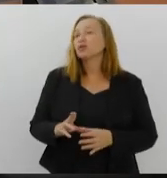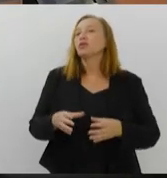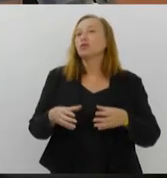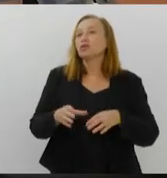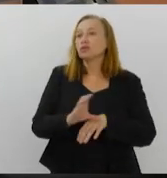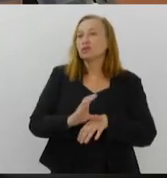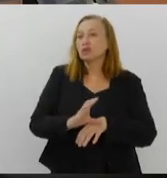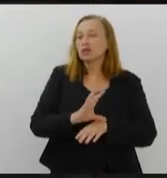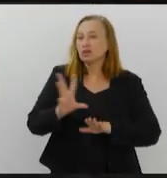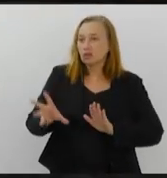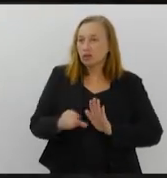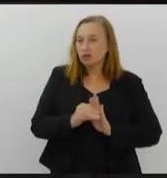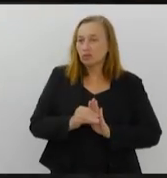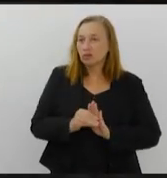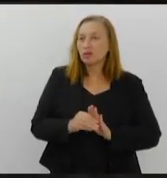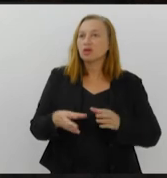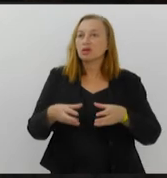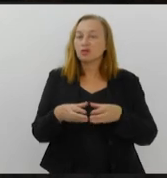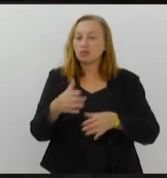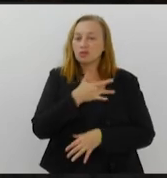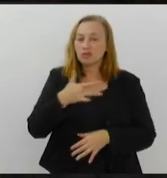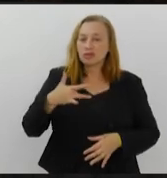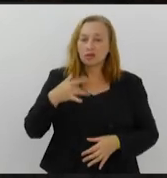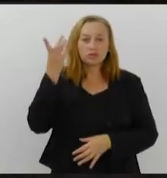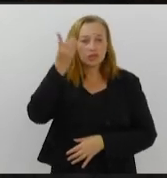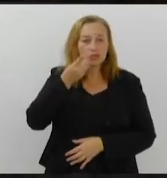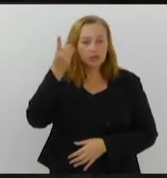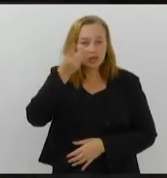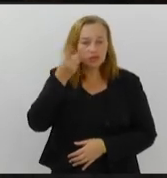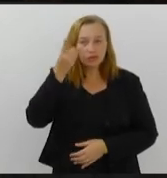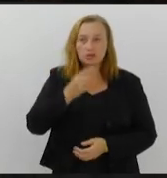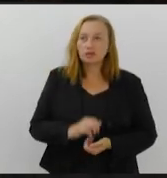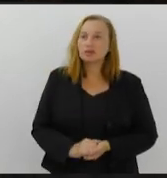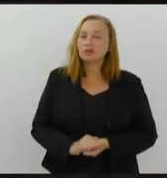emendas. Pela Comissão de Saúde, deputado...